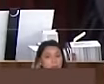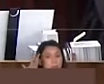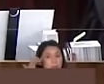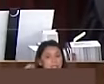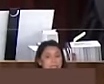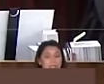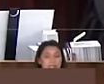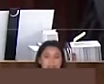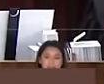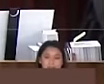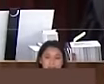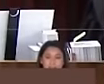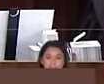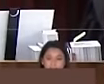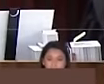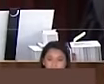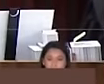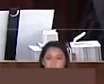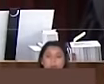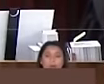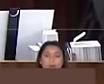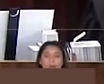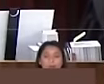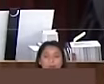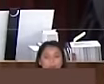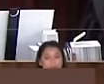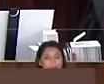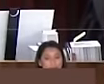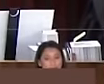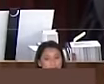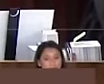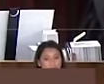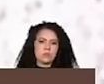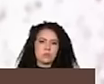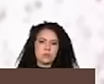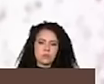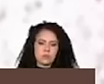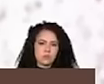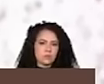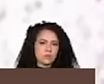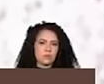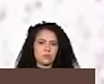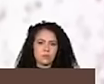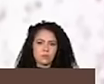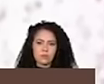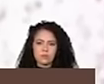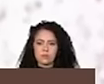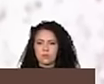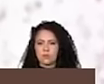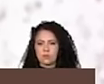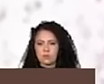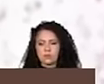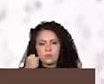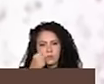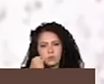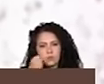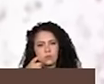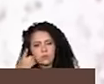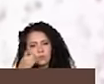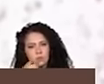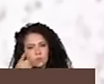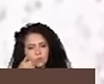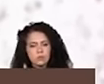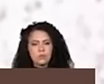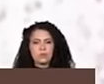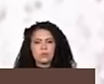ter informação de onde partiam os pedidos para a produção dos relatórios e qual era a origem do